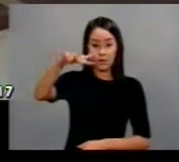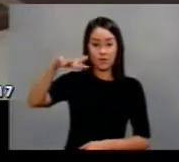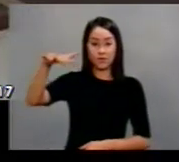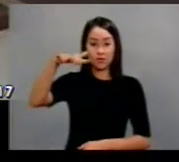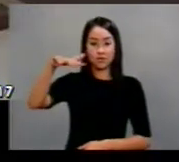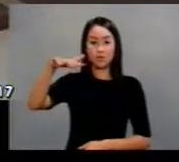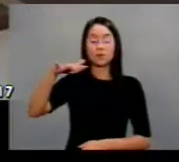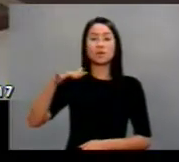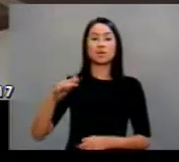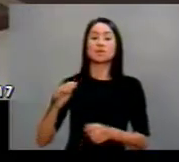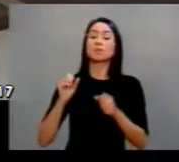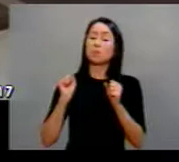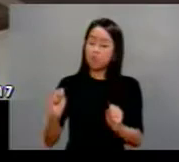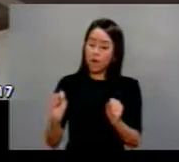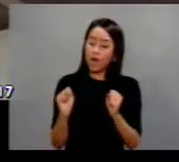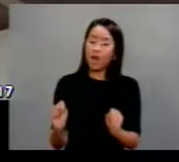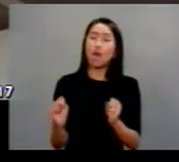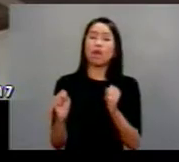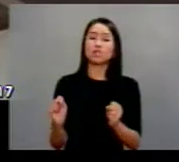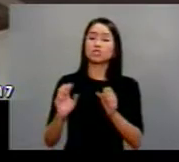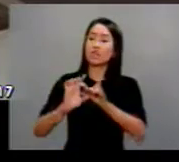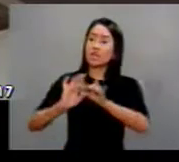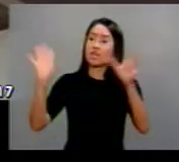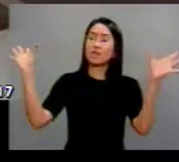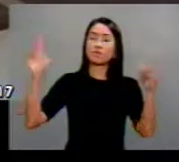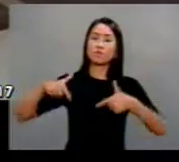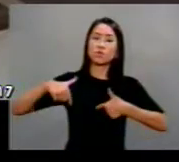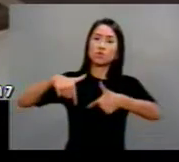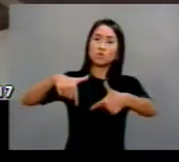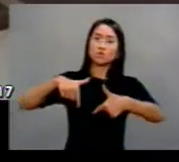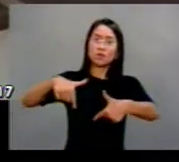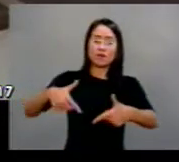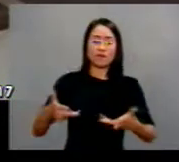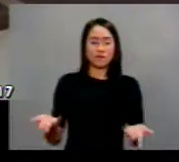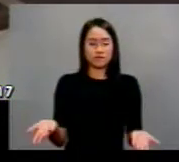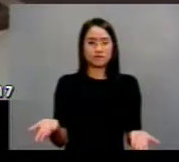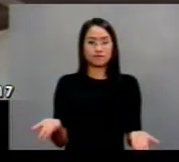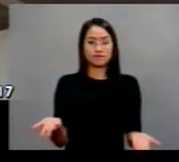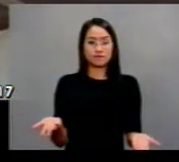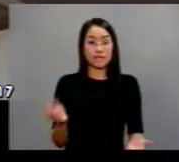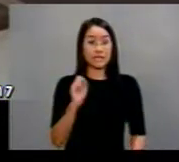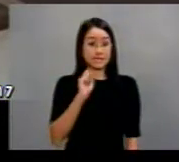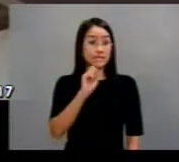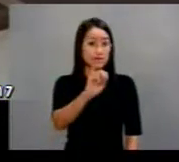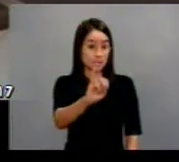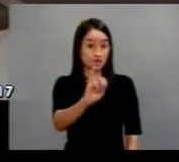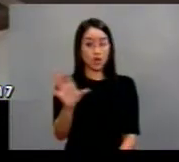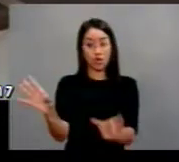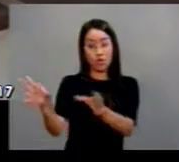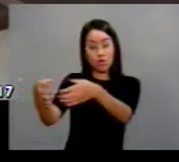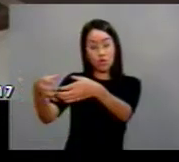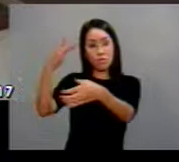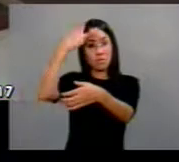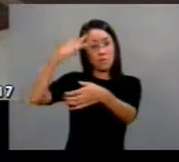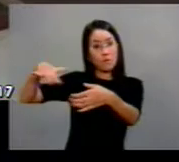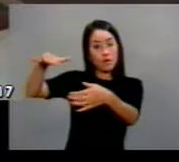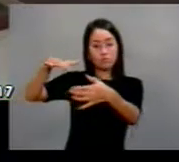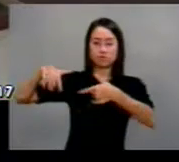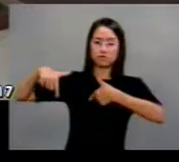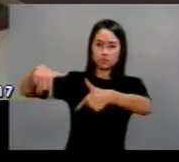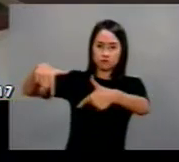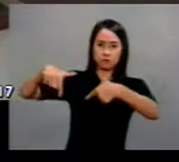pode, deseja, deve se mobilizar. Somente a mobilização, somente a